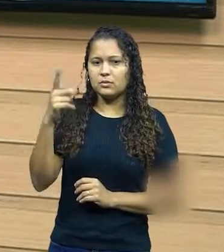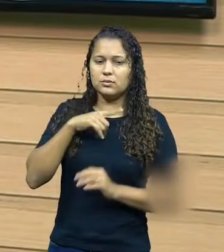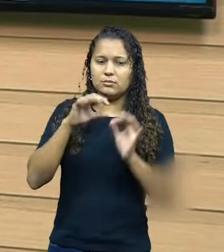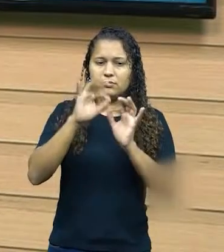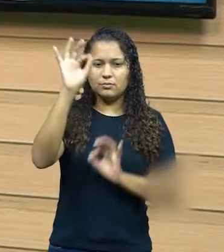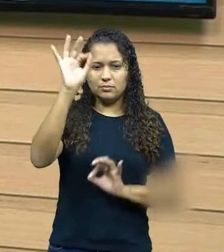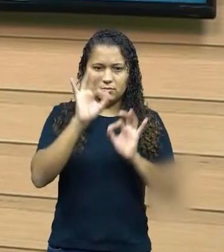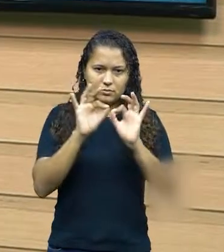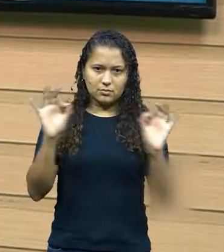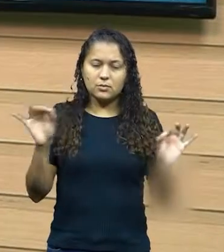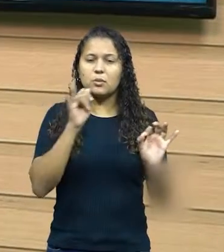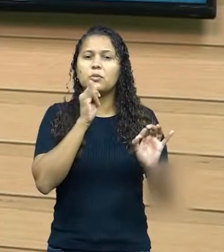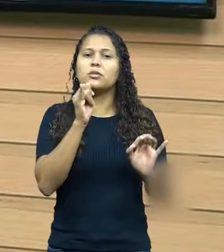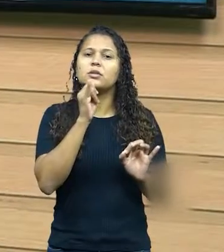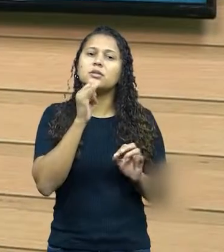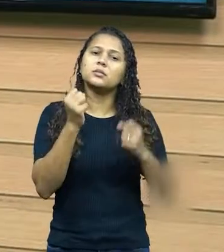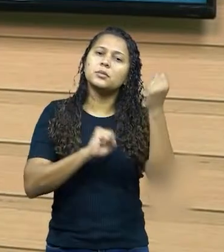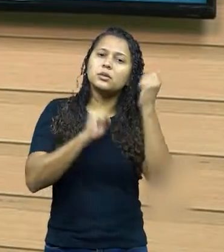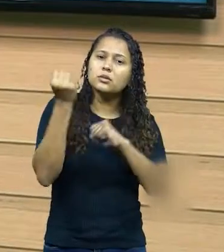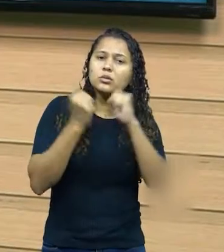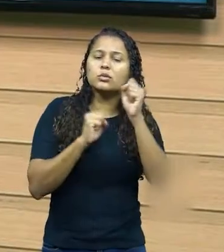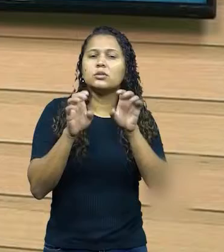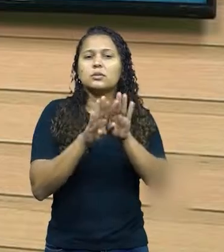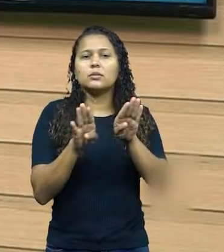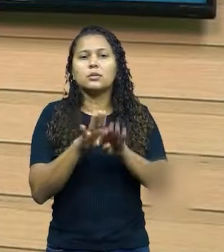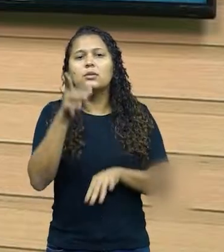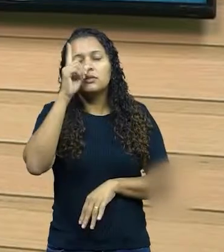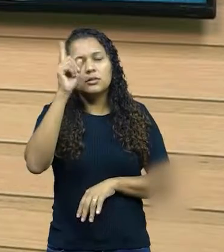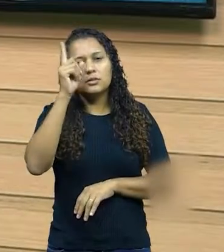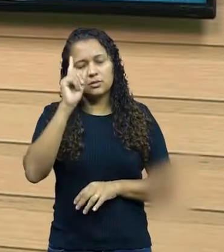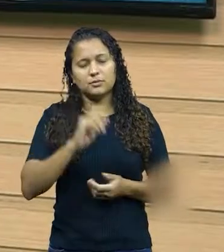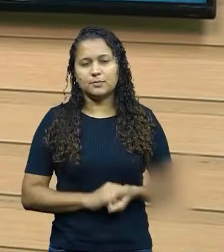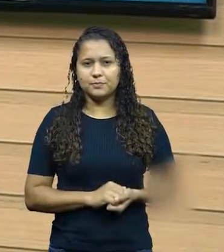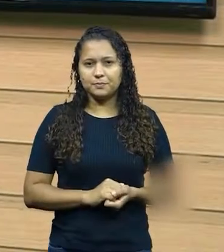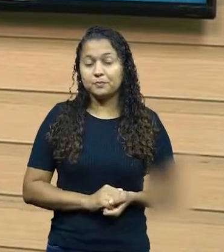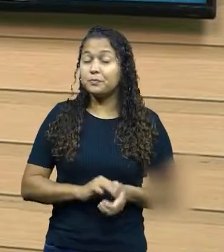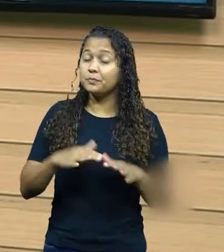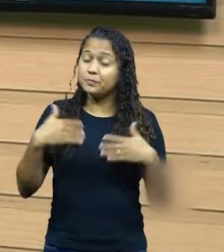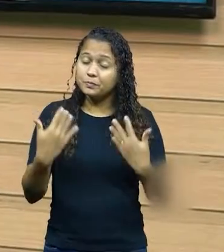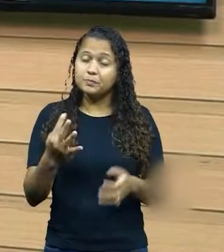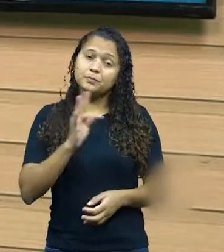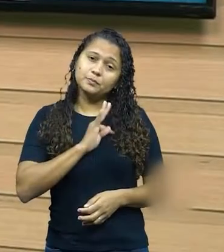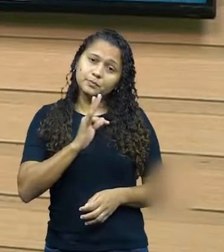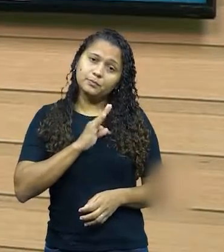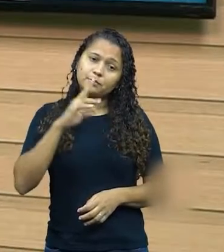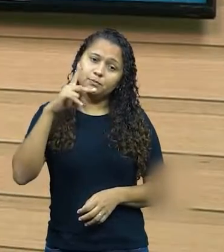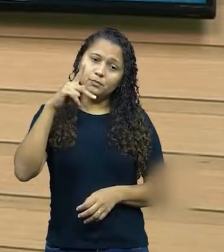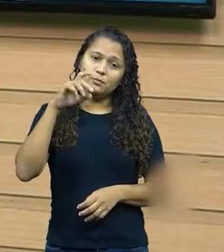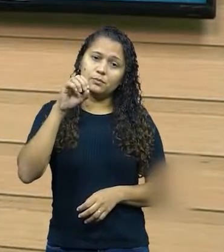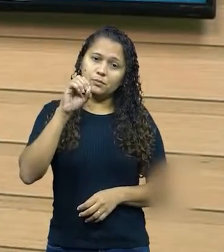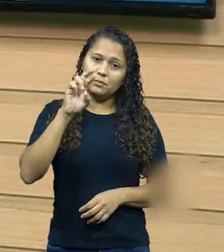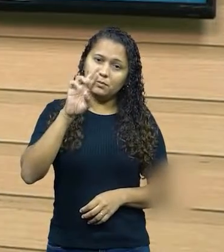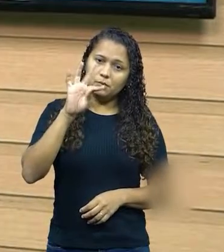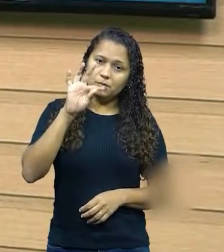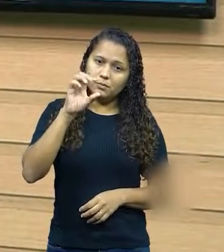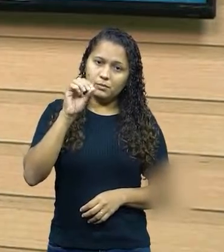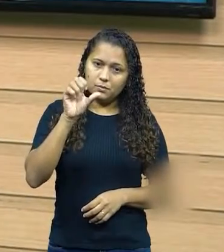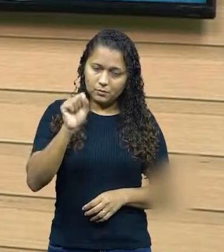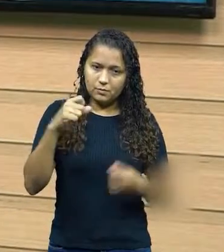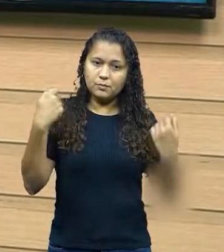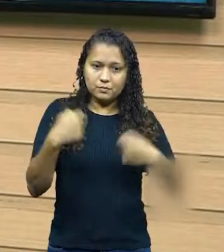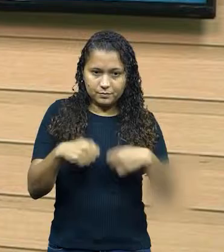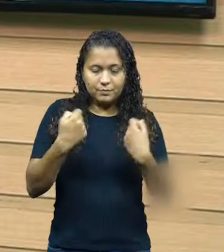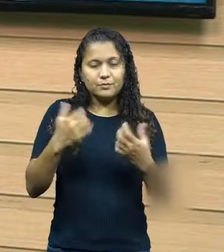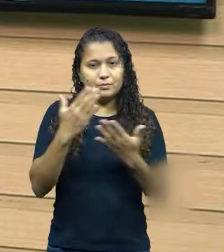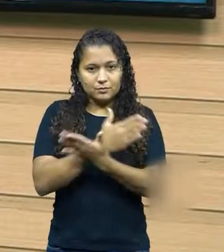medições na indústria e no nosso dia a dia. O curso técnico de Portos, ele necessita de